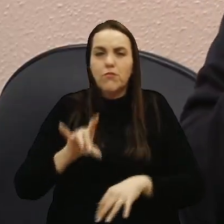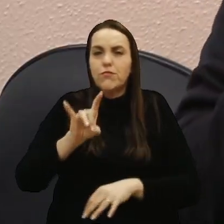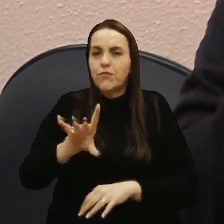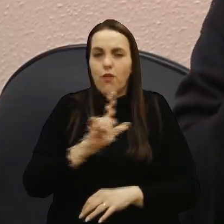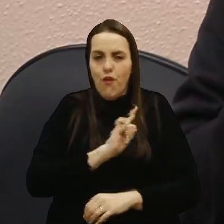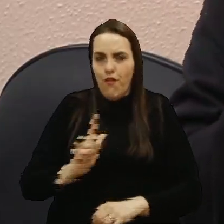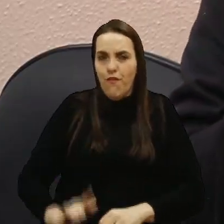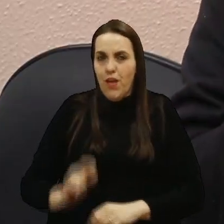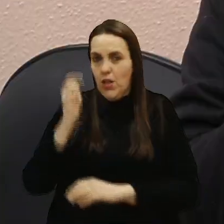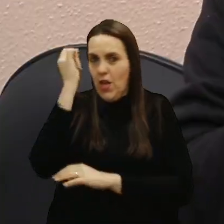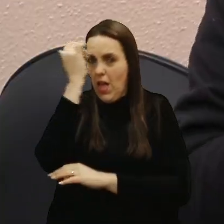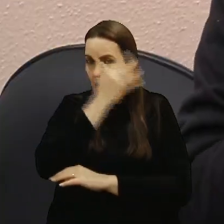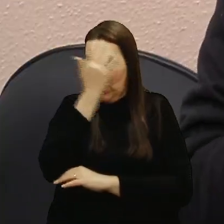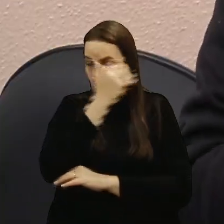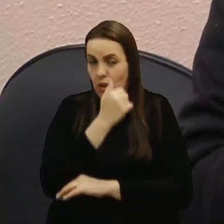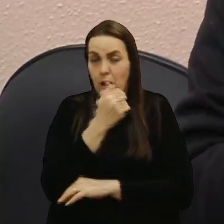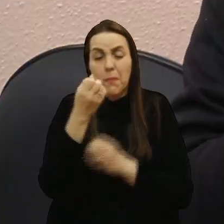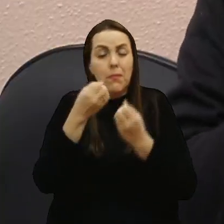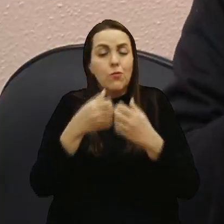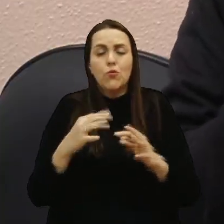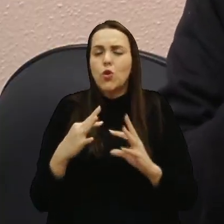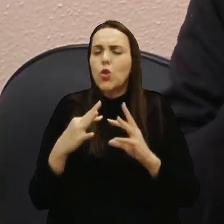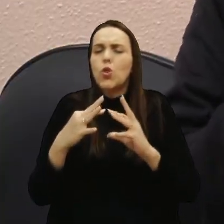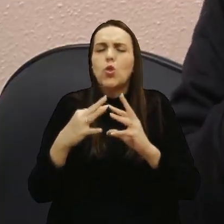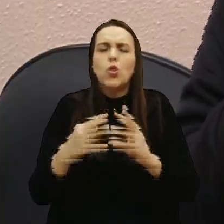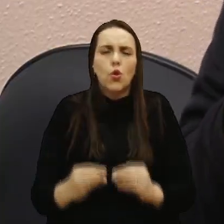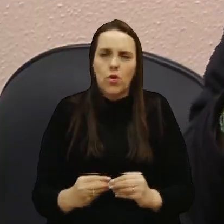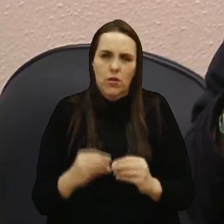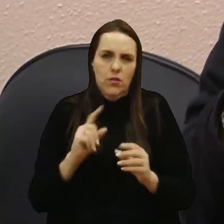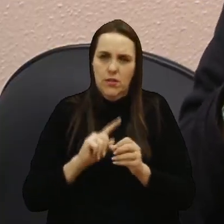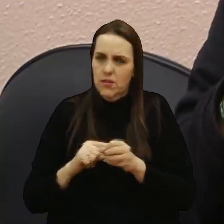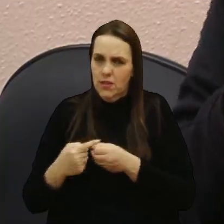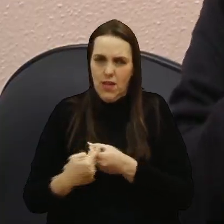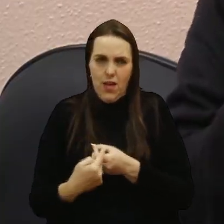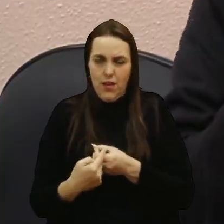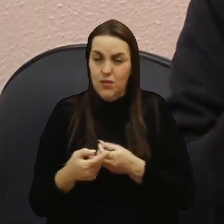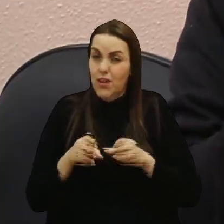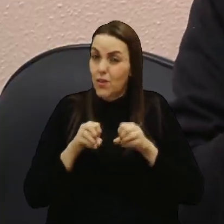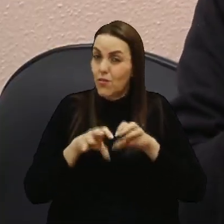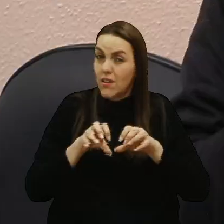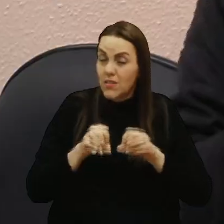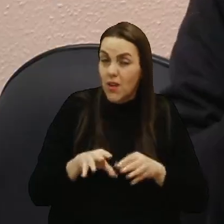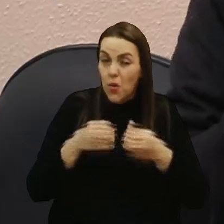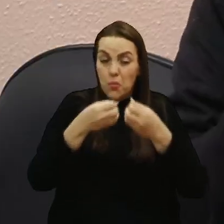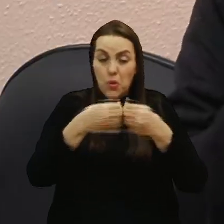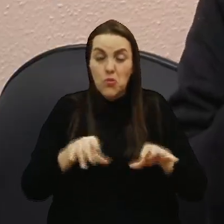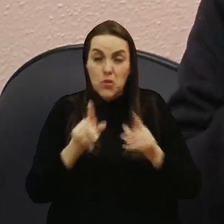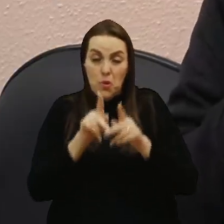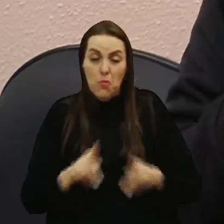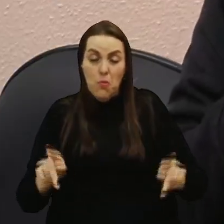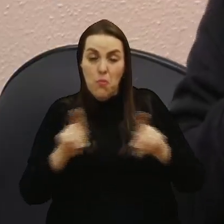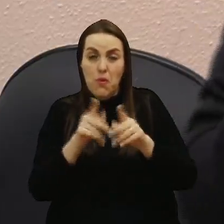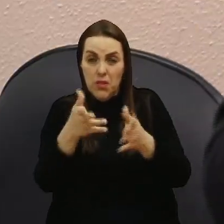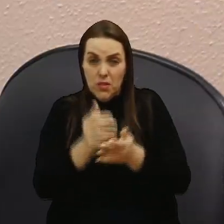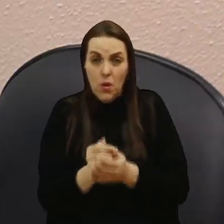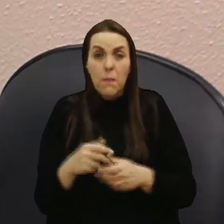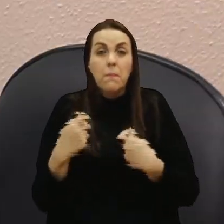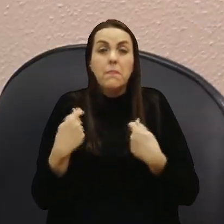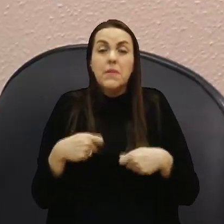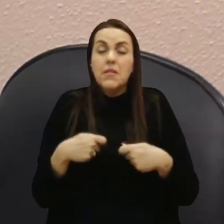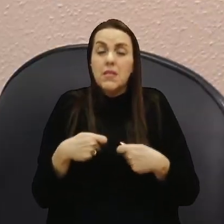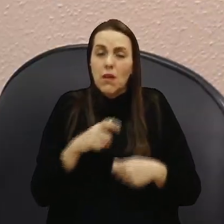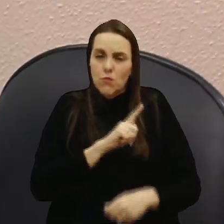Adiló, prejudica toda a nossa cidade, prejudica a nossa educação, prejudica a nossa população. Nós precisamos de um